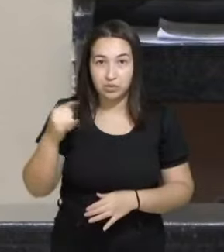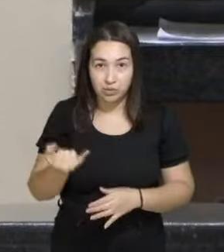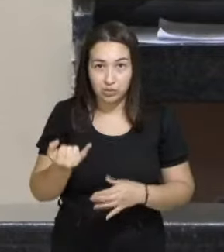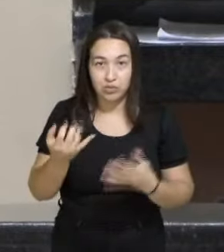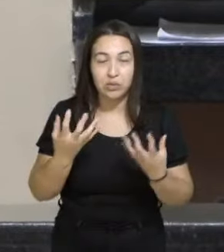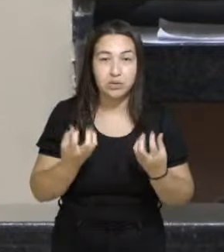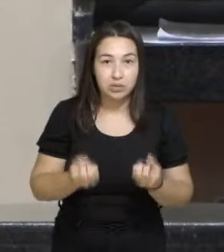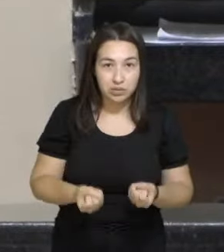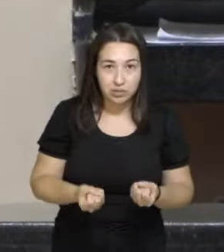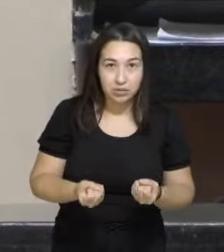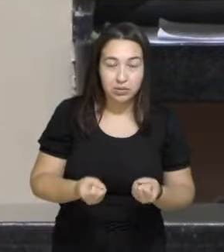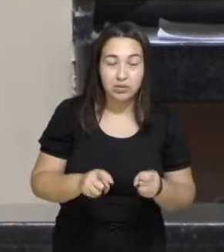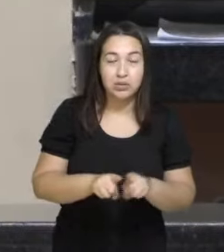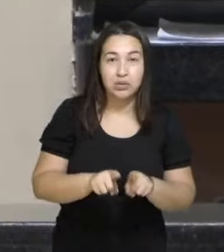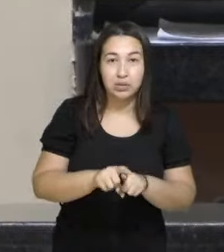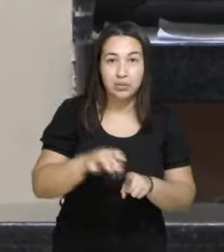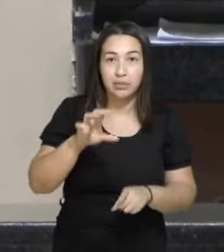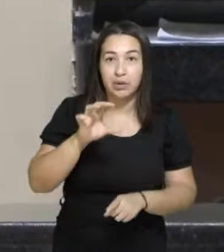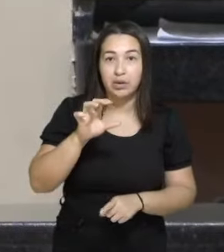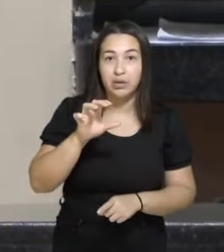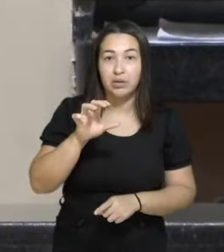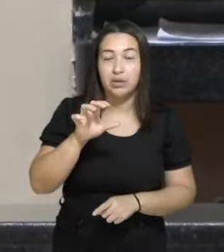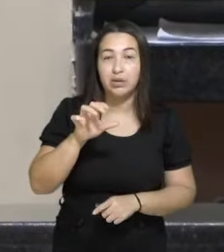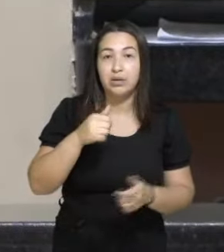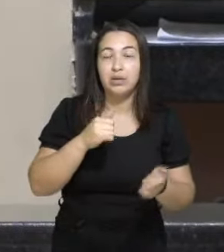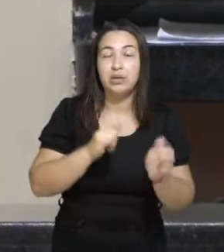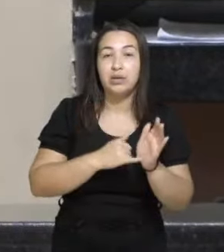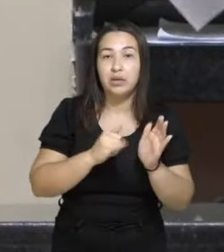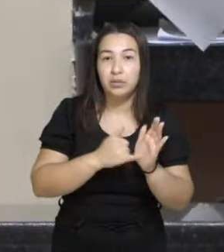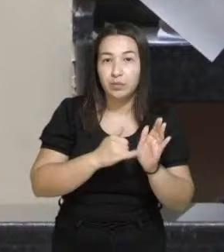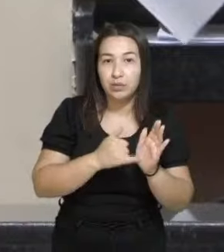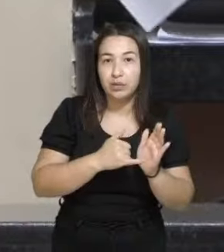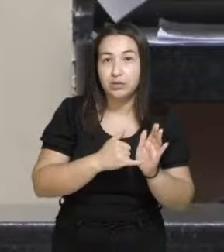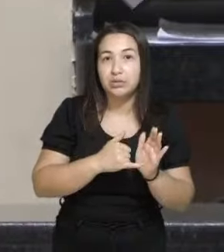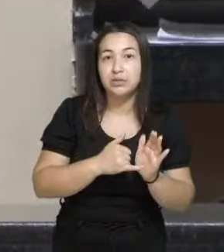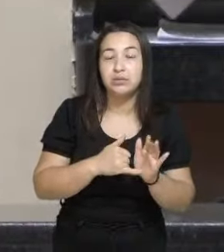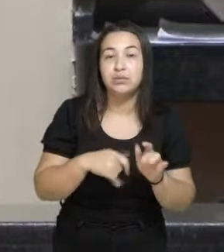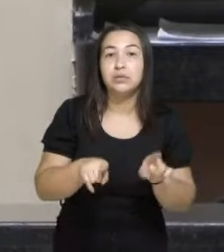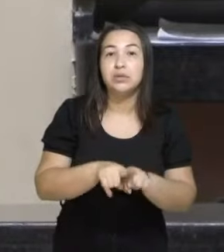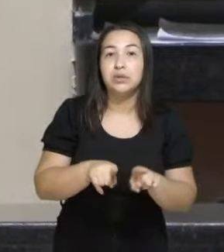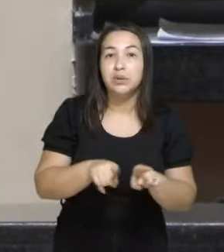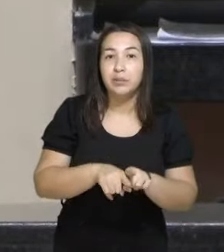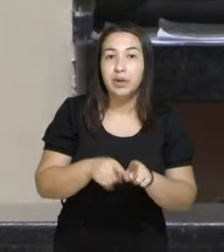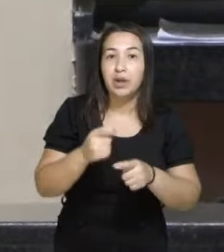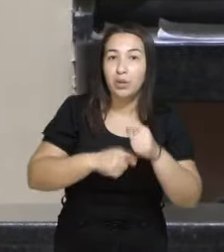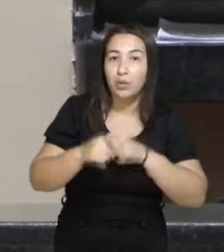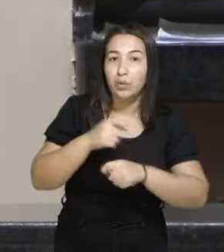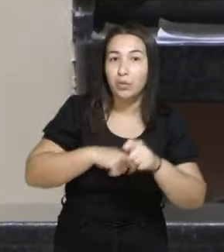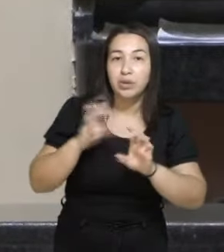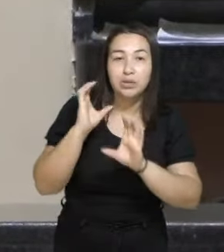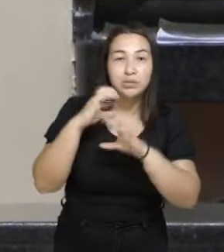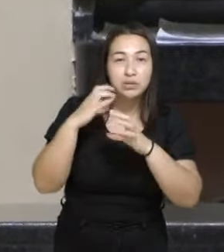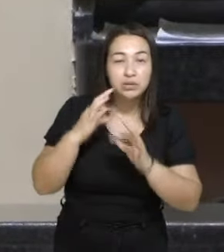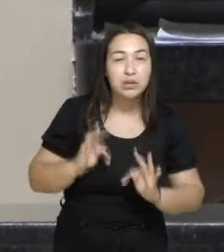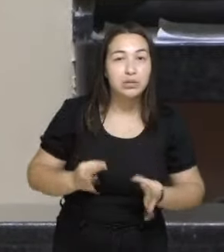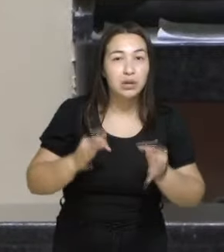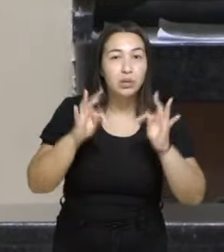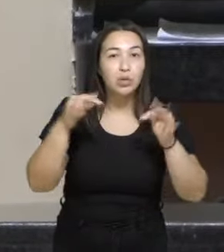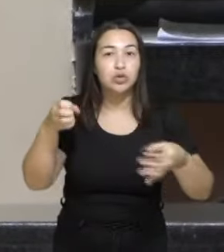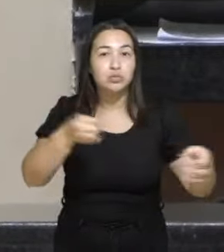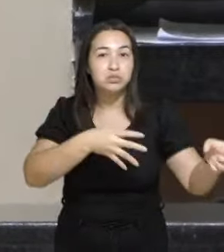relator deputado Camilo Martins, Comissão de Finanças e Tributação, relator deputado Marcos Vieira, Comissão de Economia, Ciência, Tecnologia e Inovação,